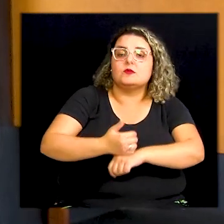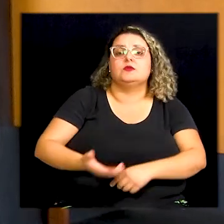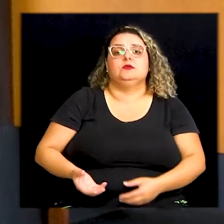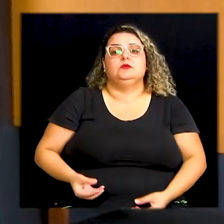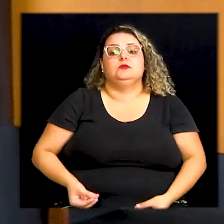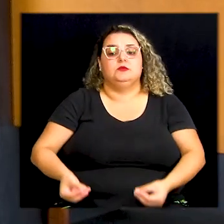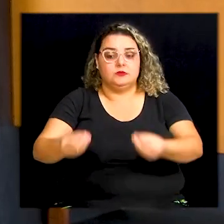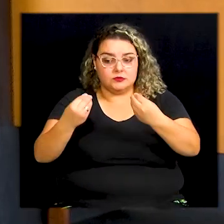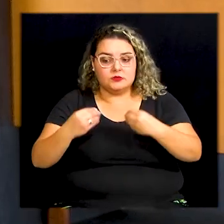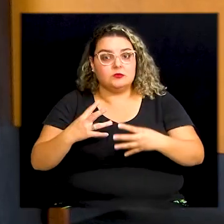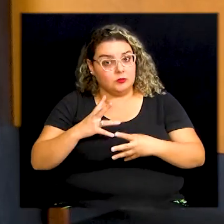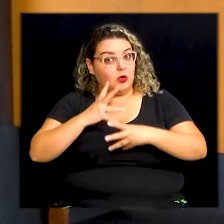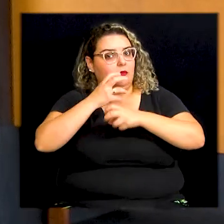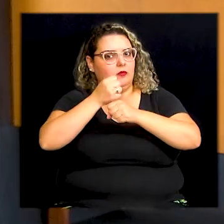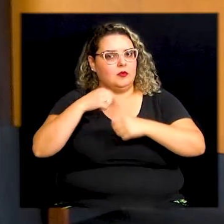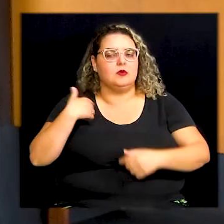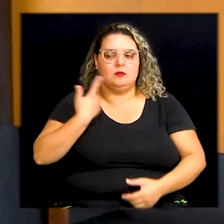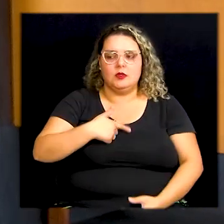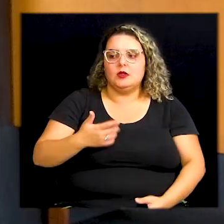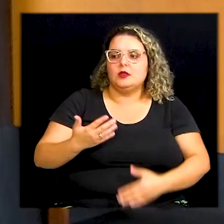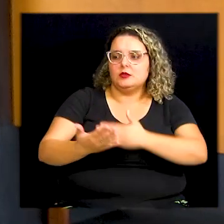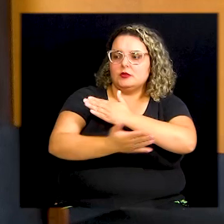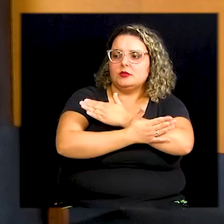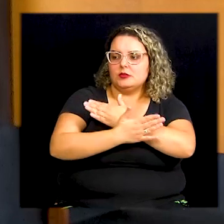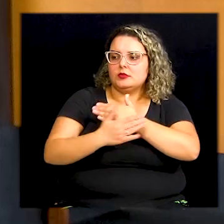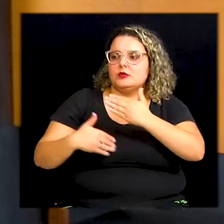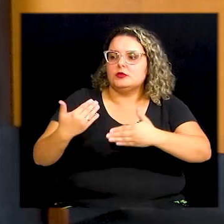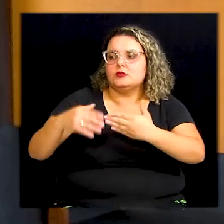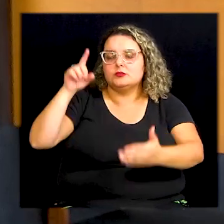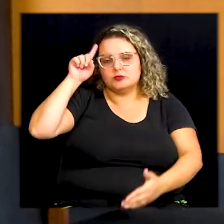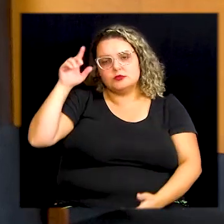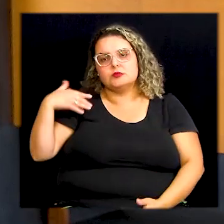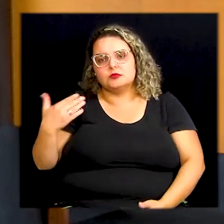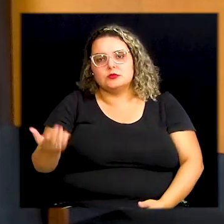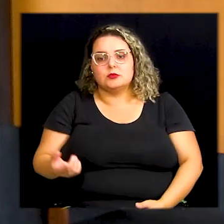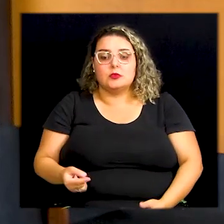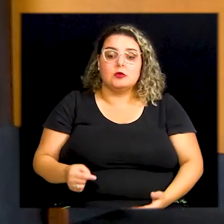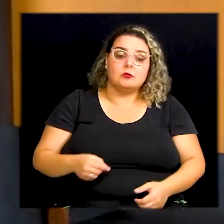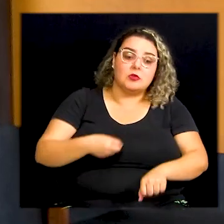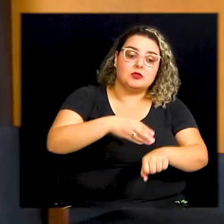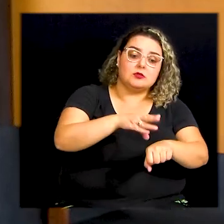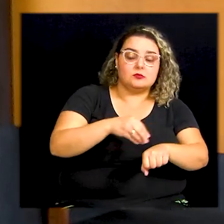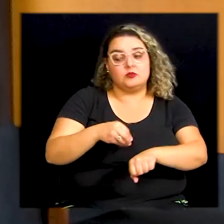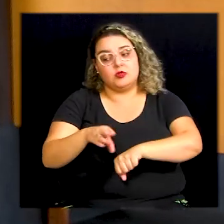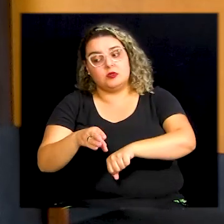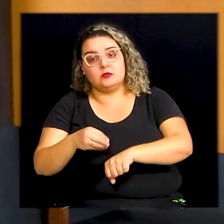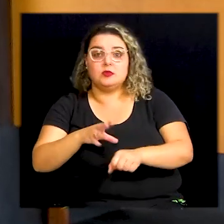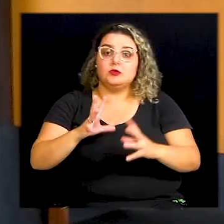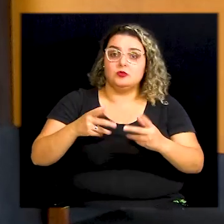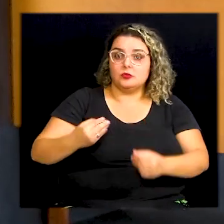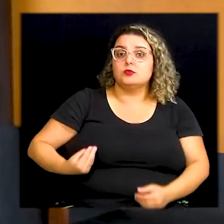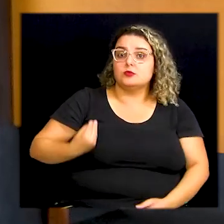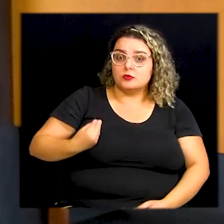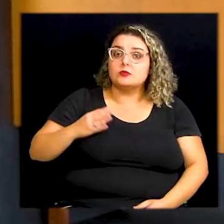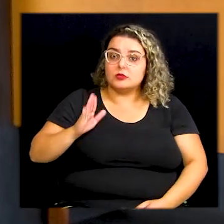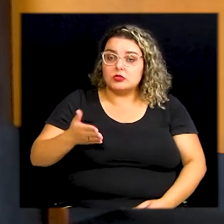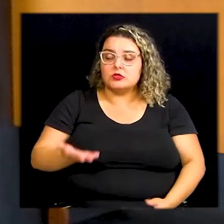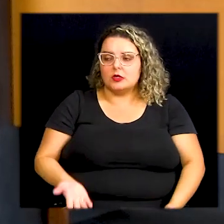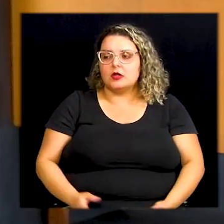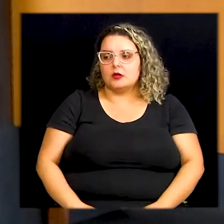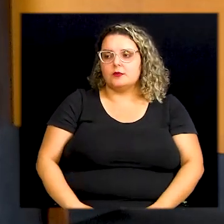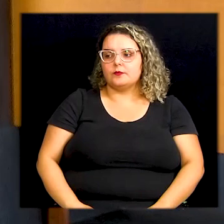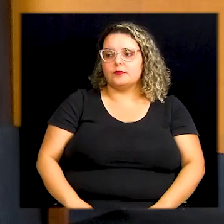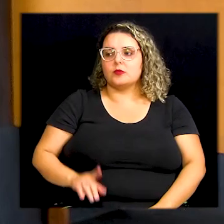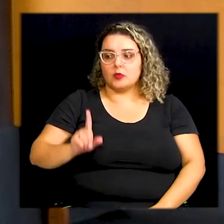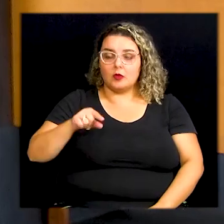bastante força pra gente, né? Ajuda bastante a gente no dia a dia, dá um toque aqui, um toque ali, por tudo que eles já viveram.